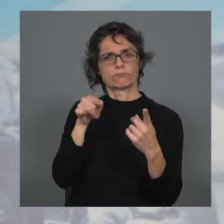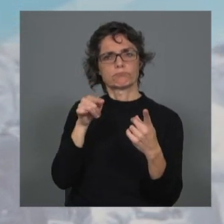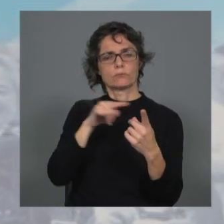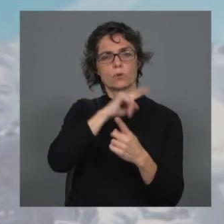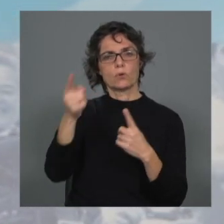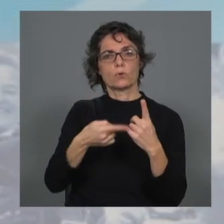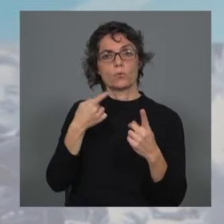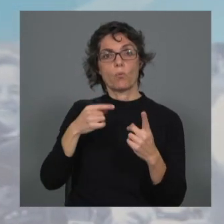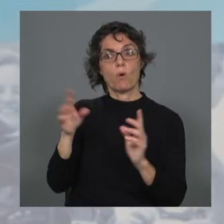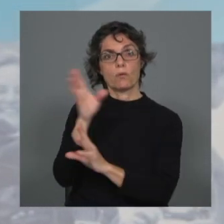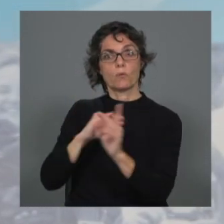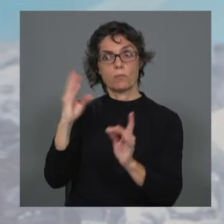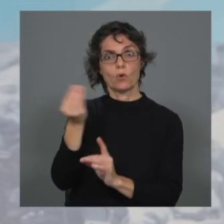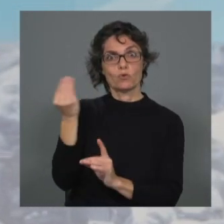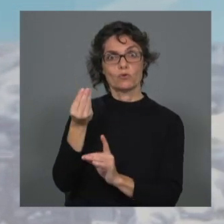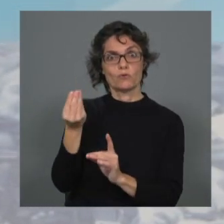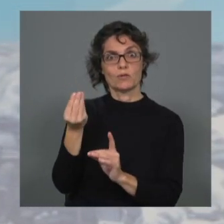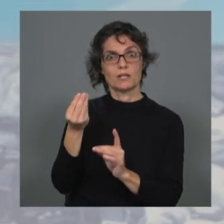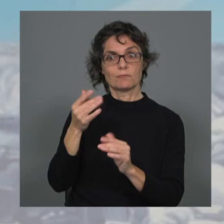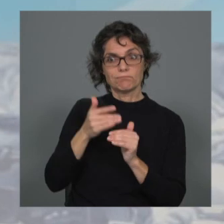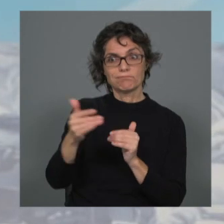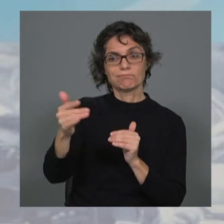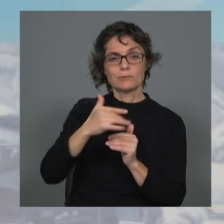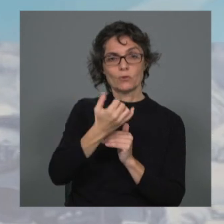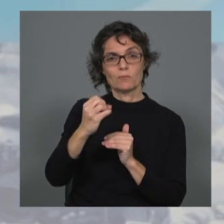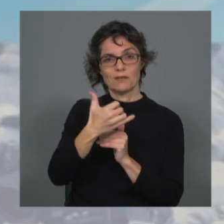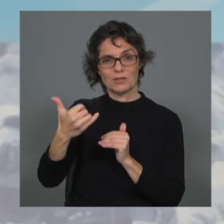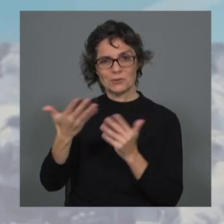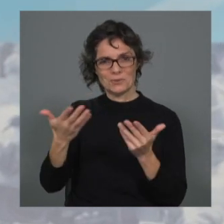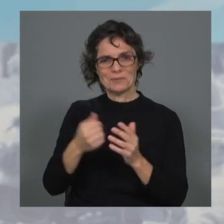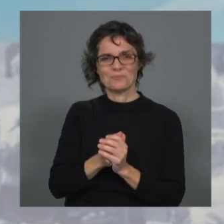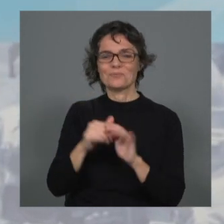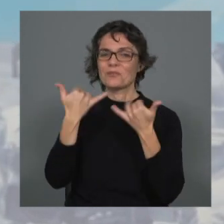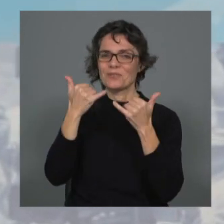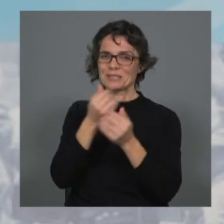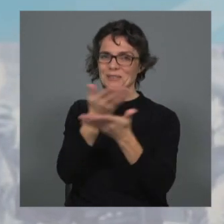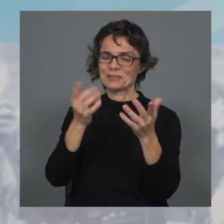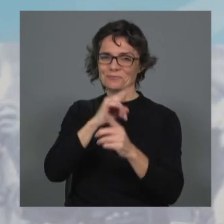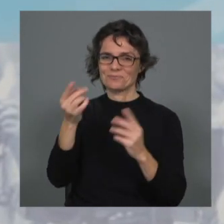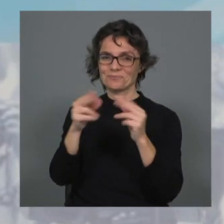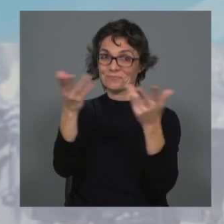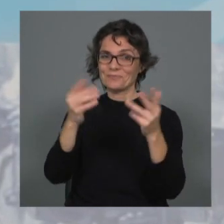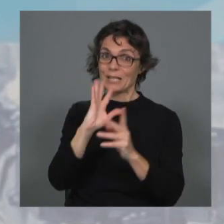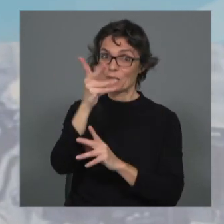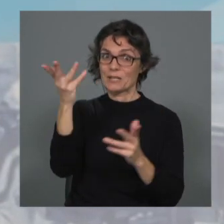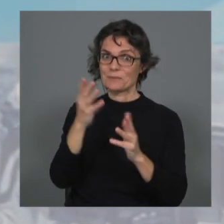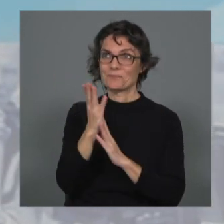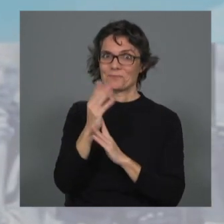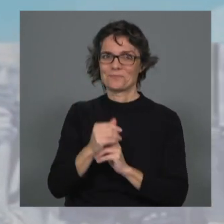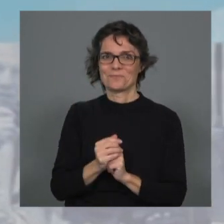Europeu da Juventude que se assinala ao longo deste ano 2022. Felicidades para o novo ano e até amanhã, se Deus quiser.